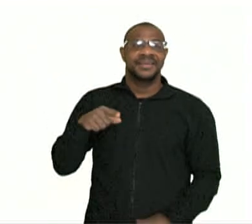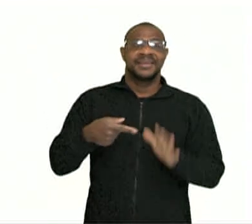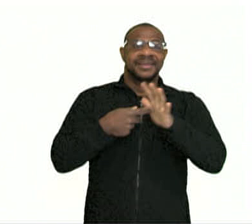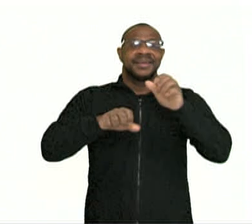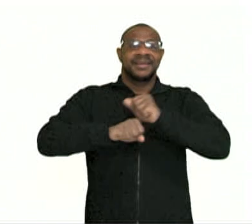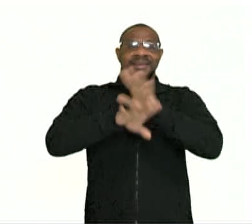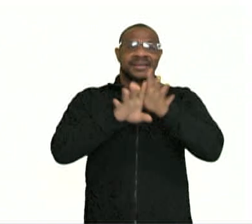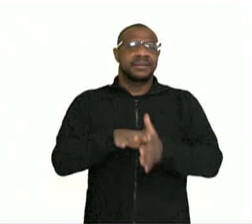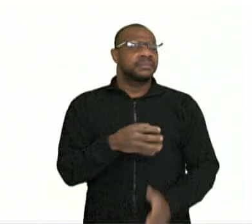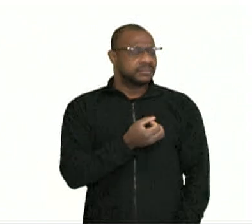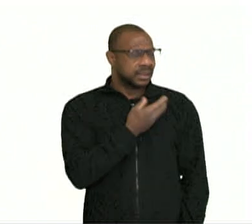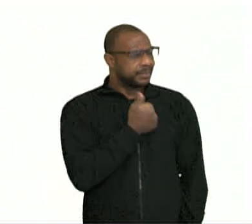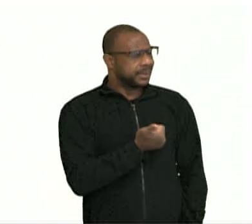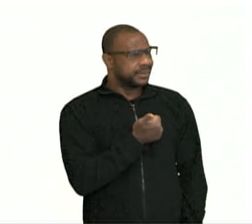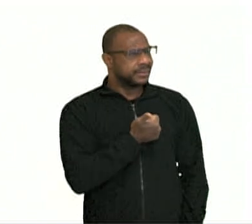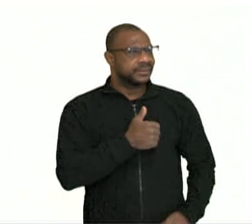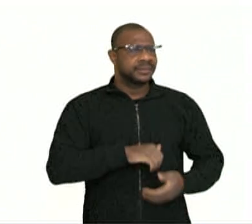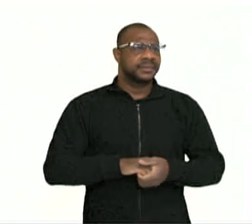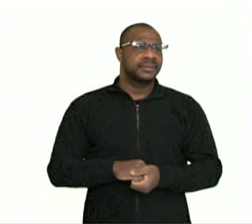querida, vou